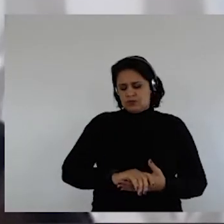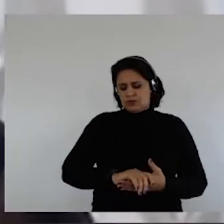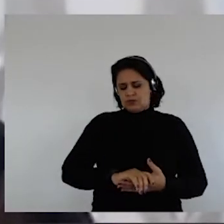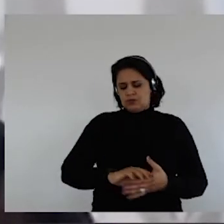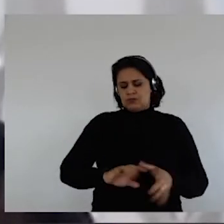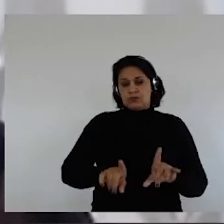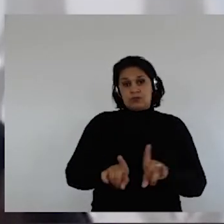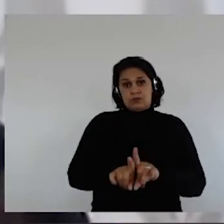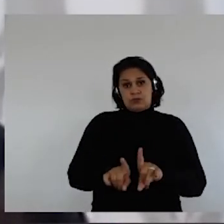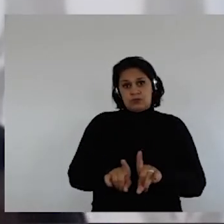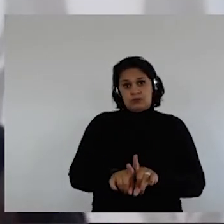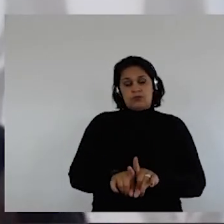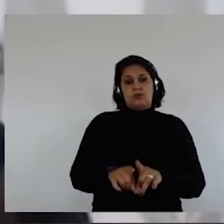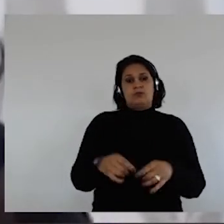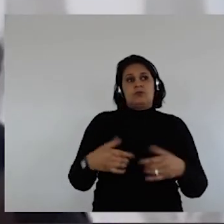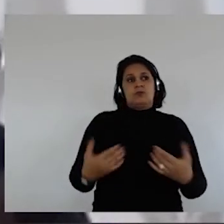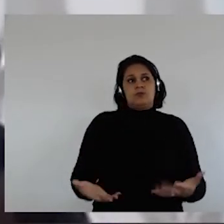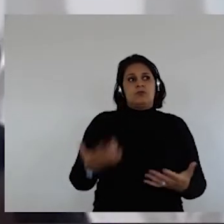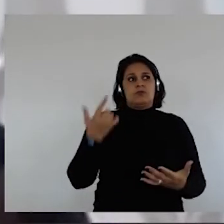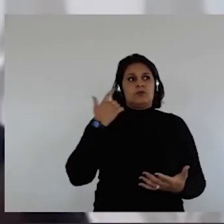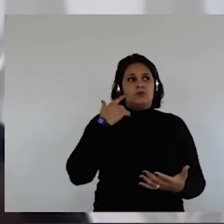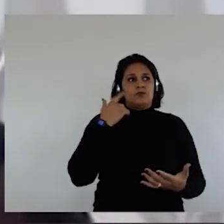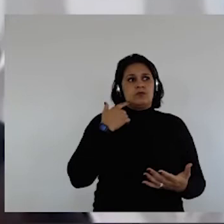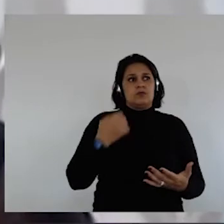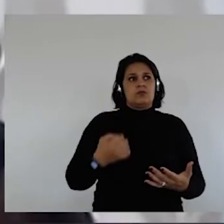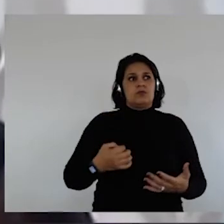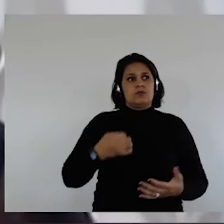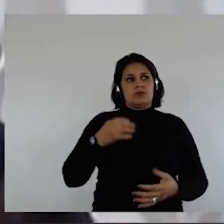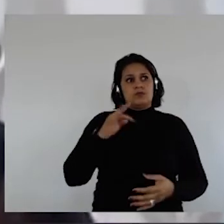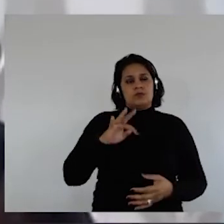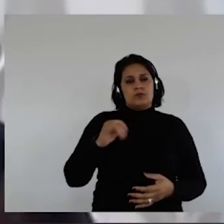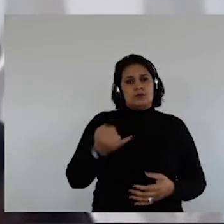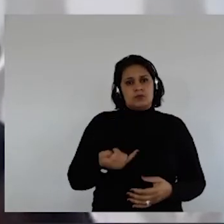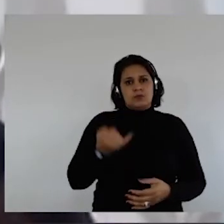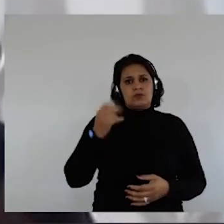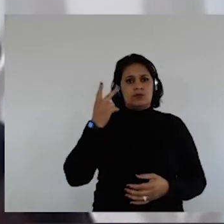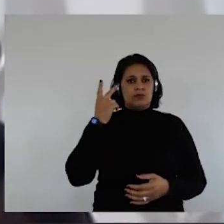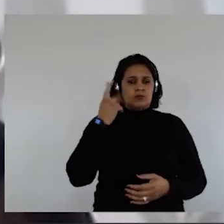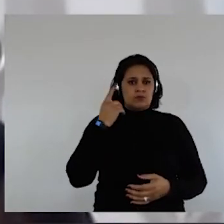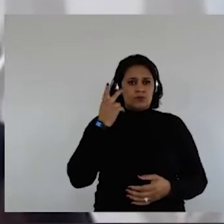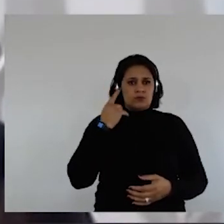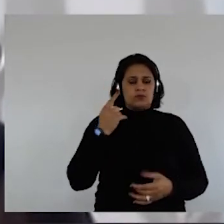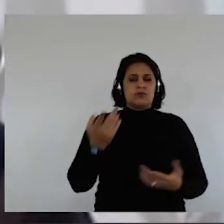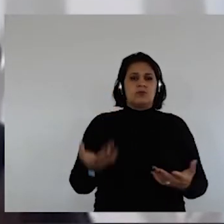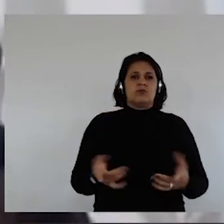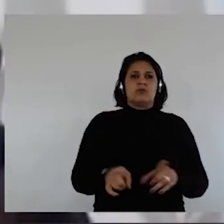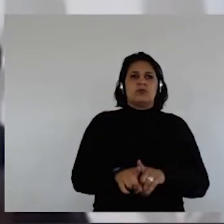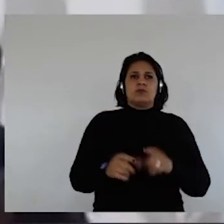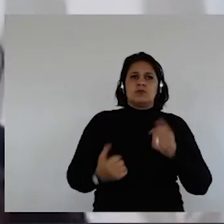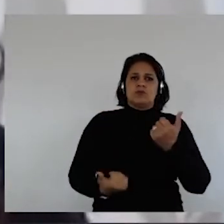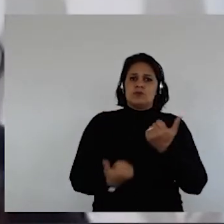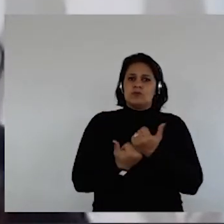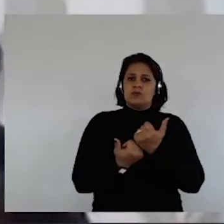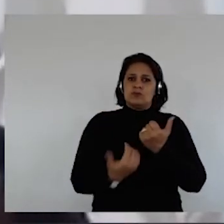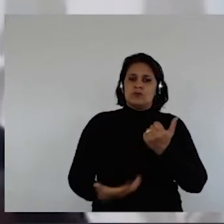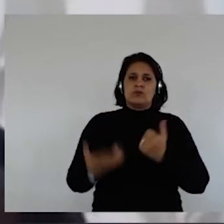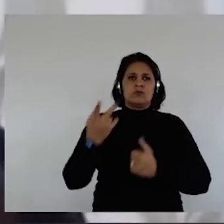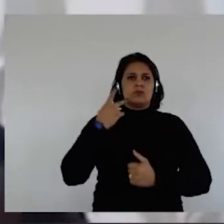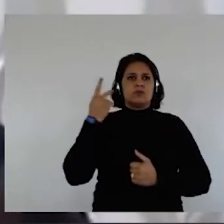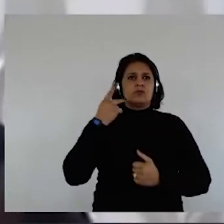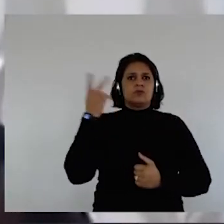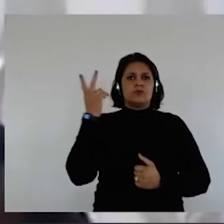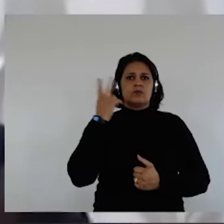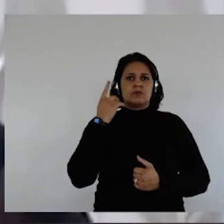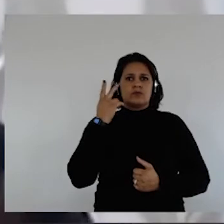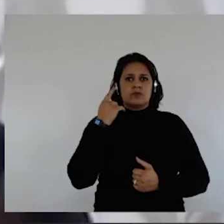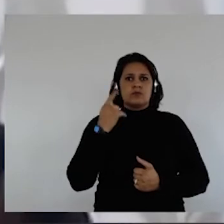do Tribunal de Justiça do Estado do Ceará, procurador-geral e procurador-geral adjunto do Estado do Ceará,